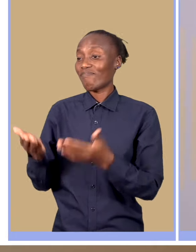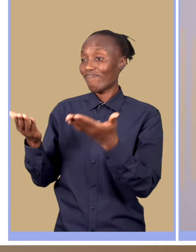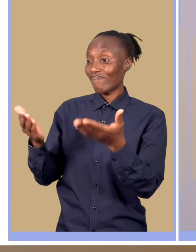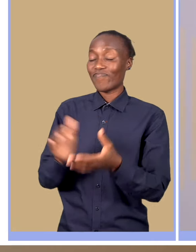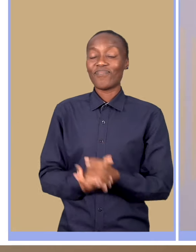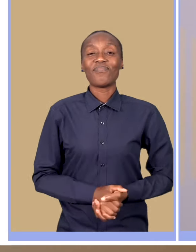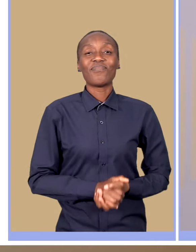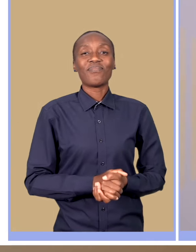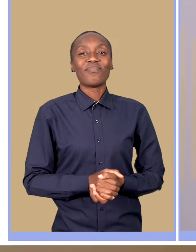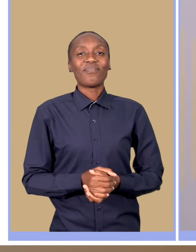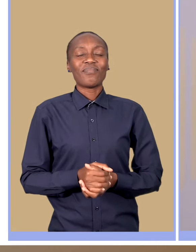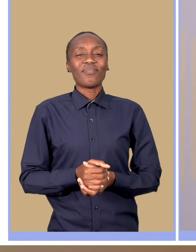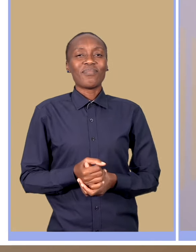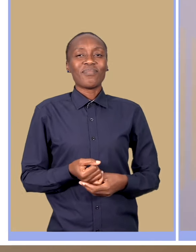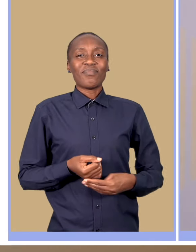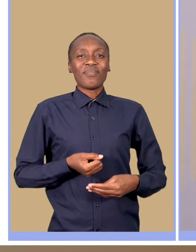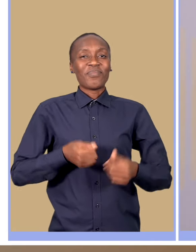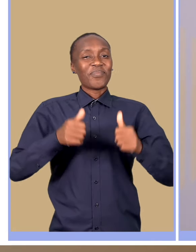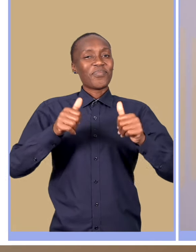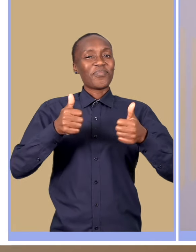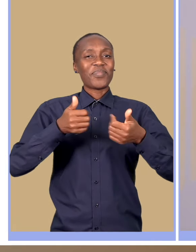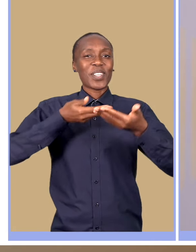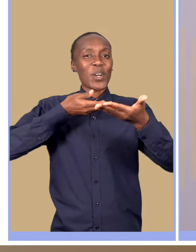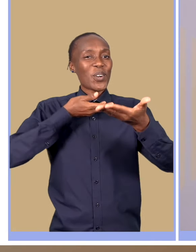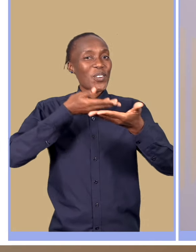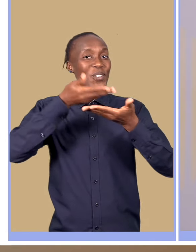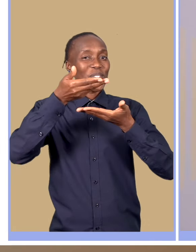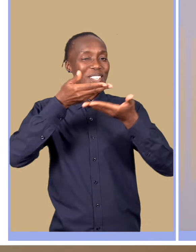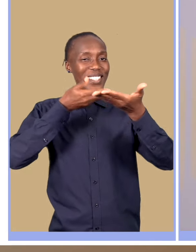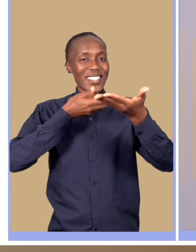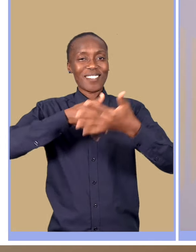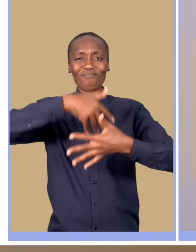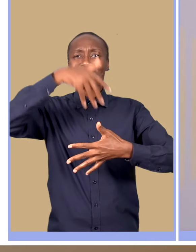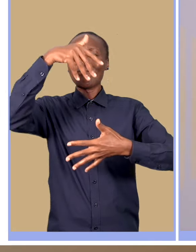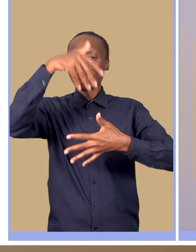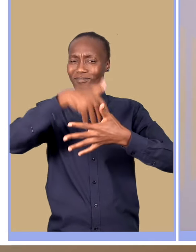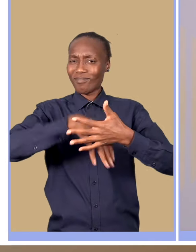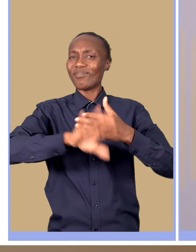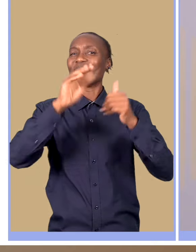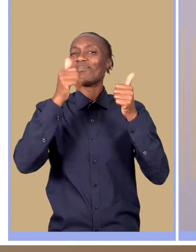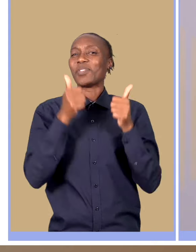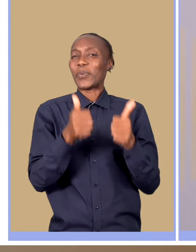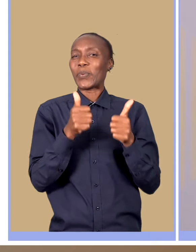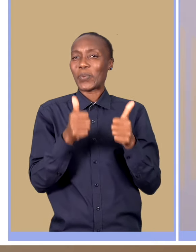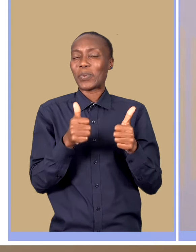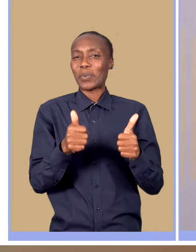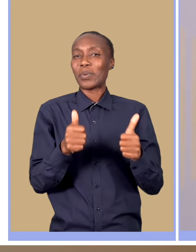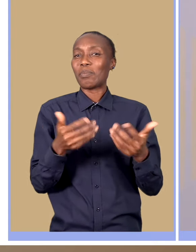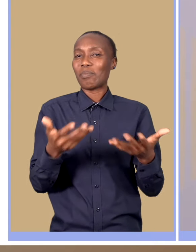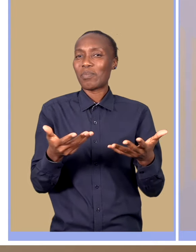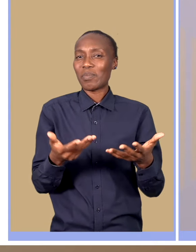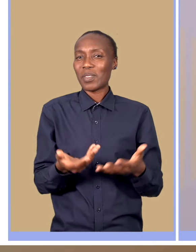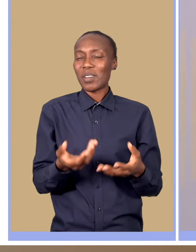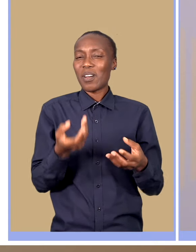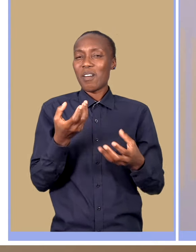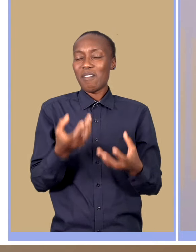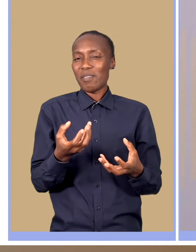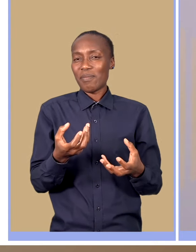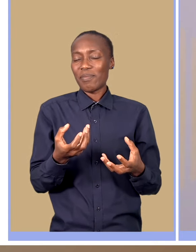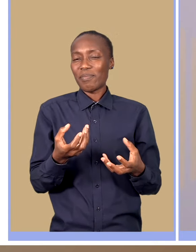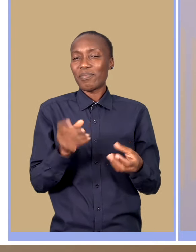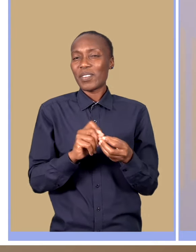social. Muito bem, a conversa está mesmo a caminhar muito bem, mas estamos